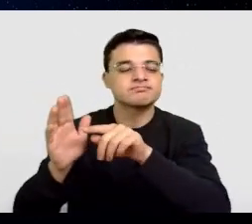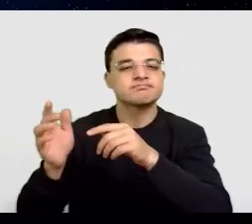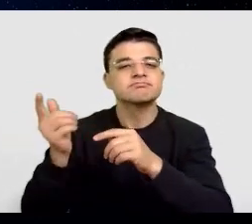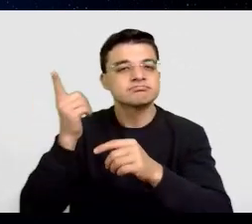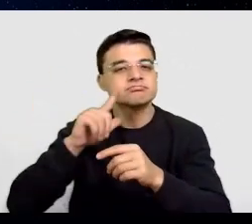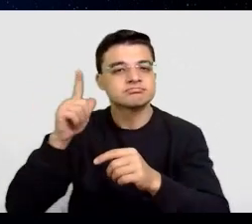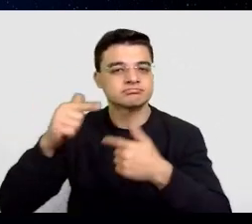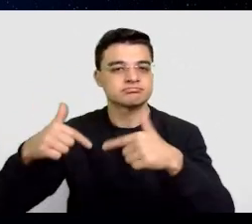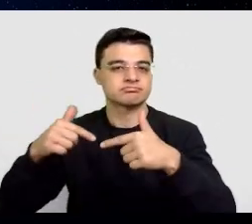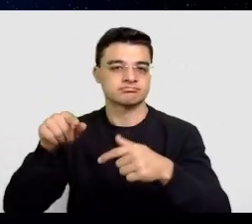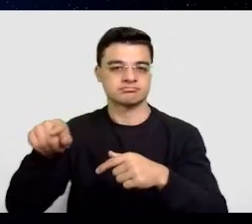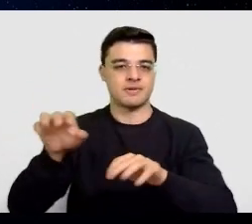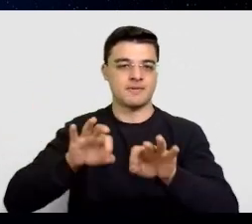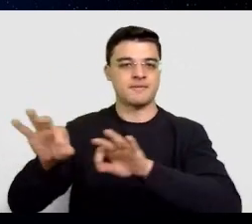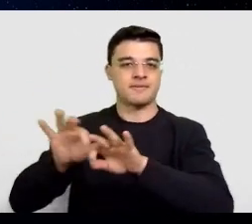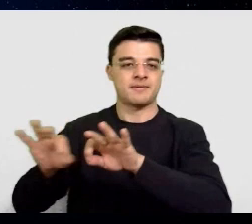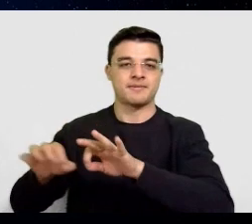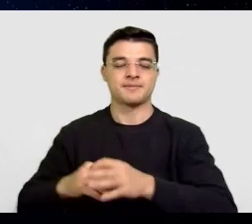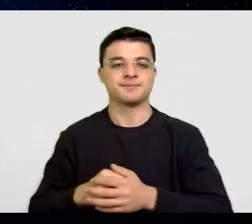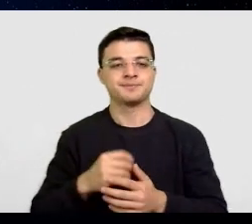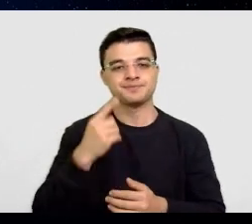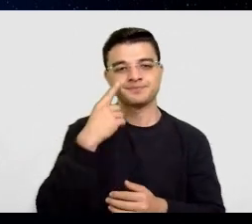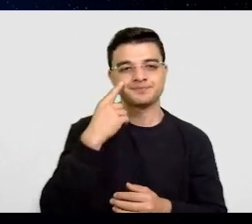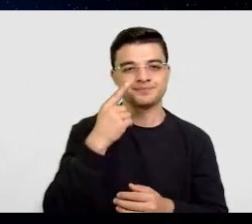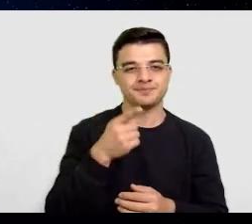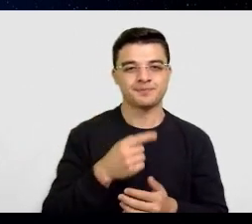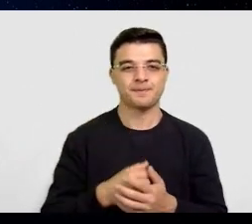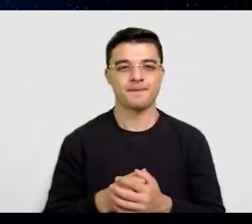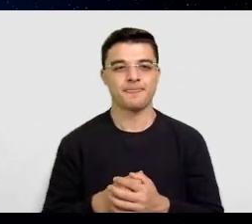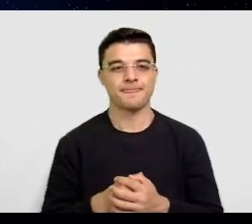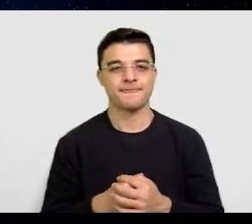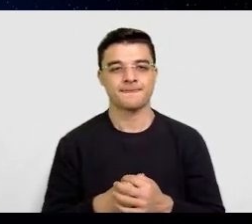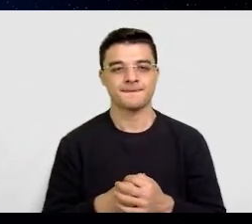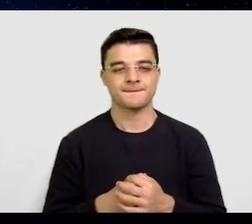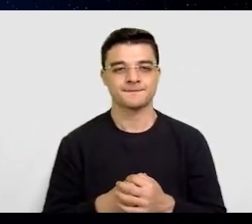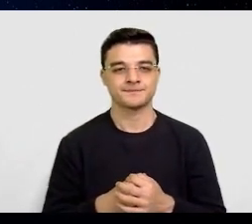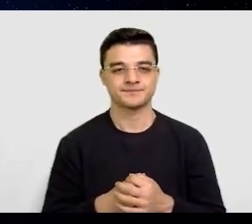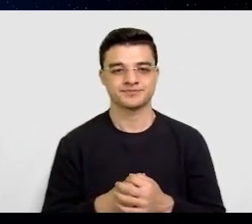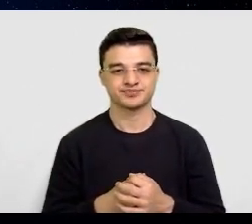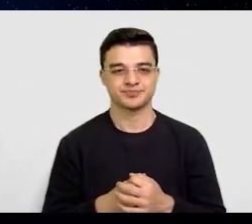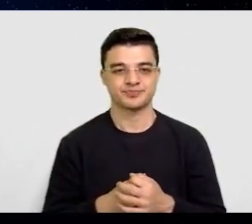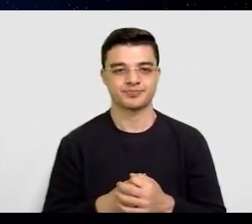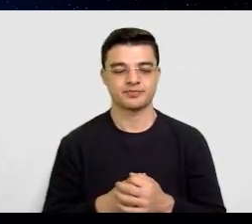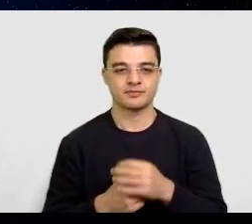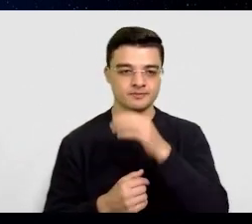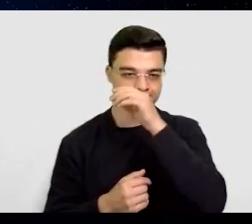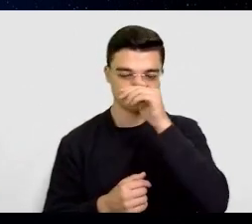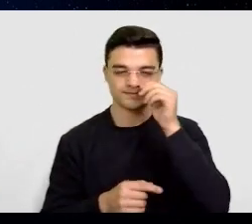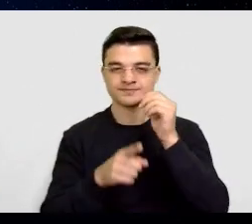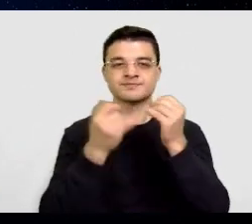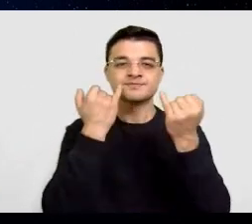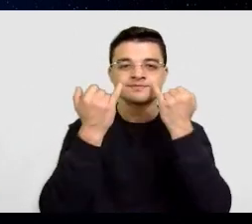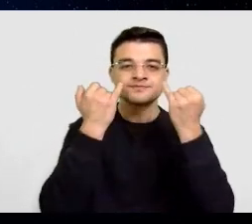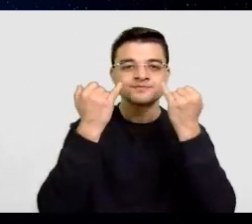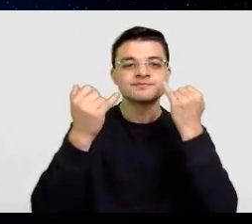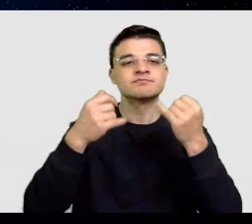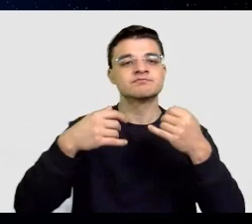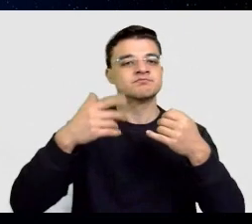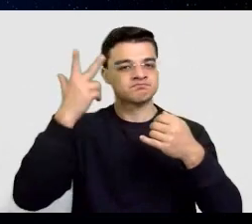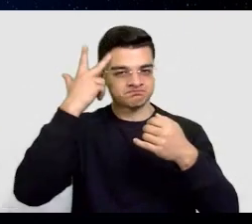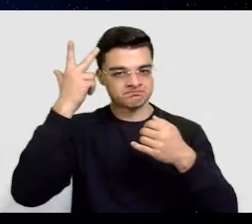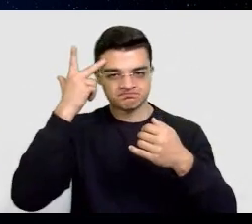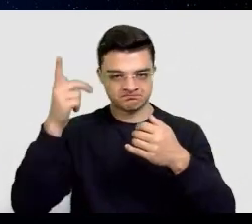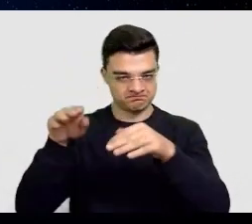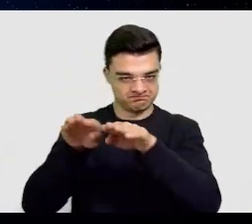Token encodado, né, e com dados padrões. A gente vê que no header dele tem um parâmetro